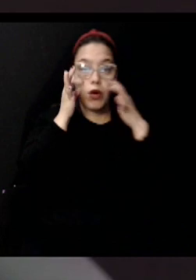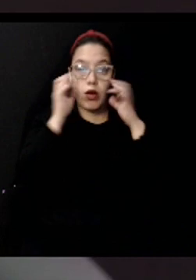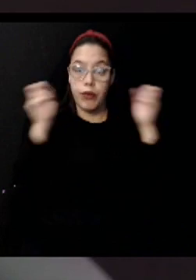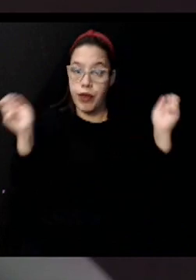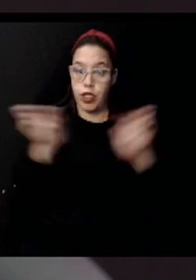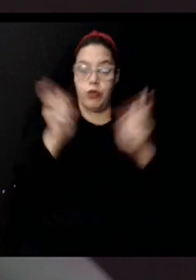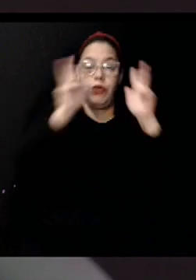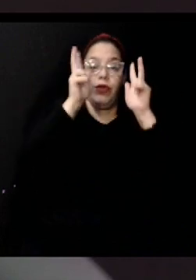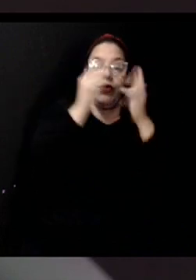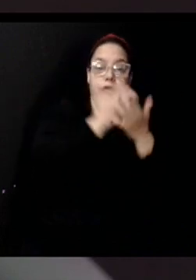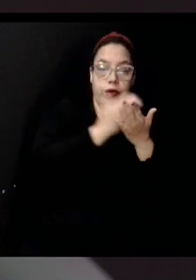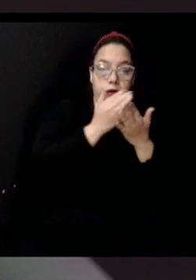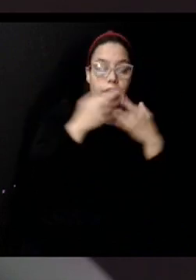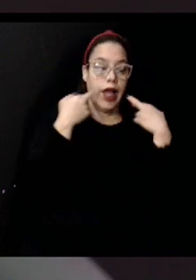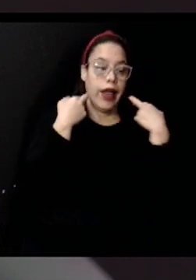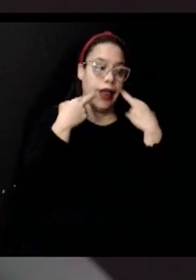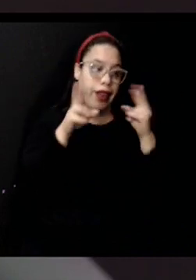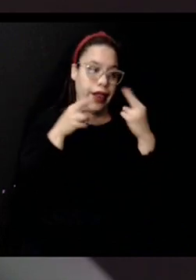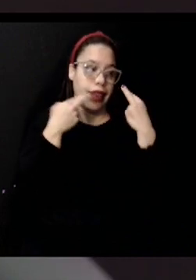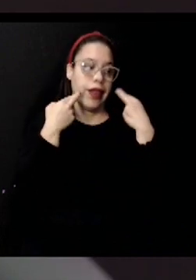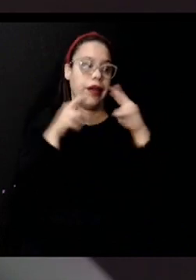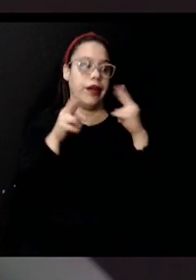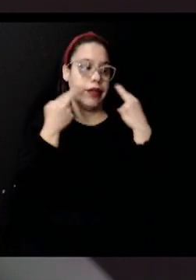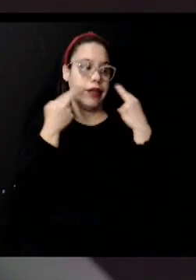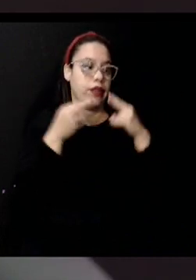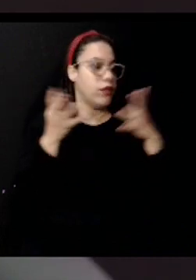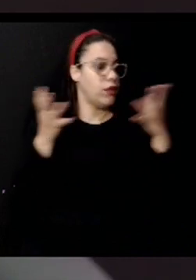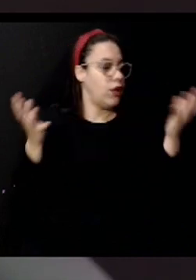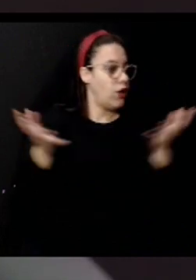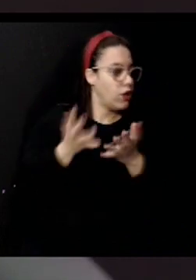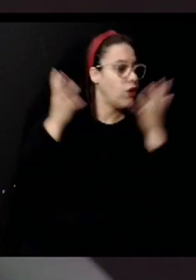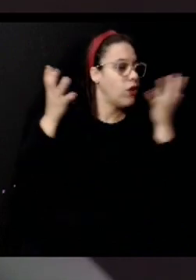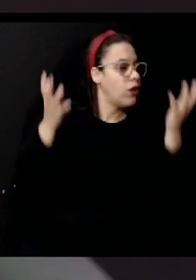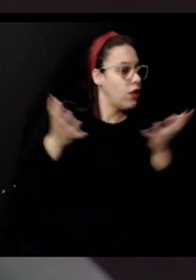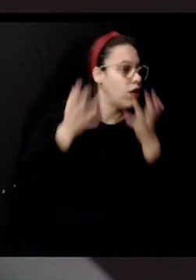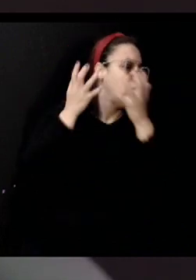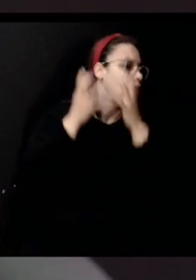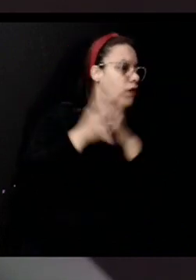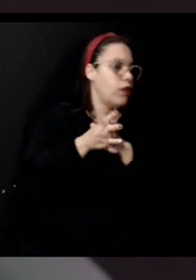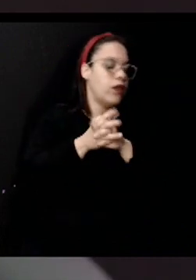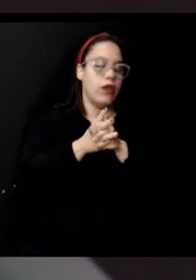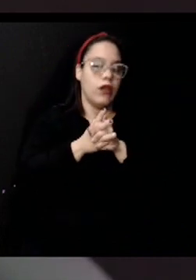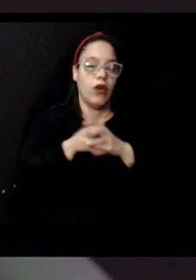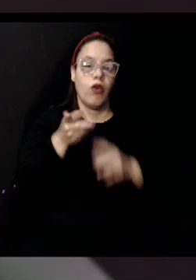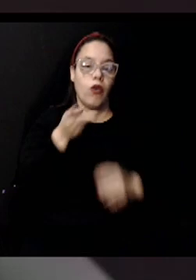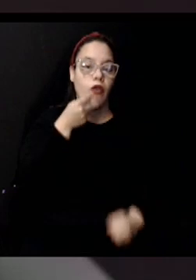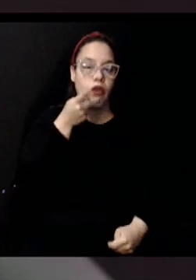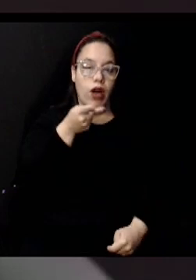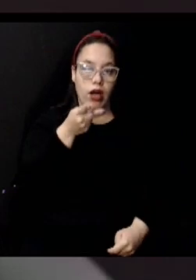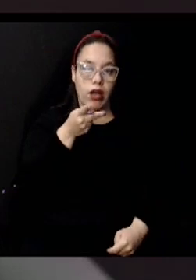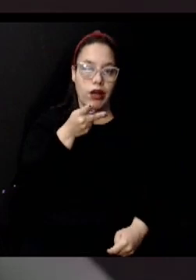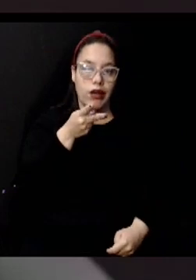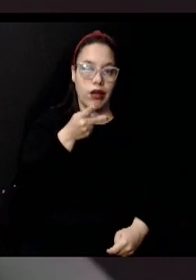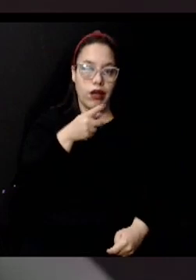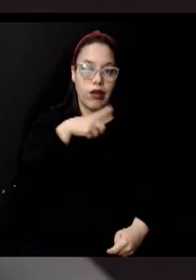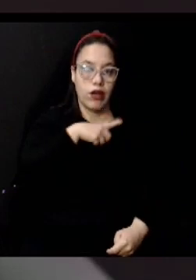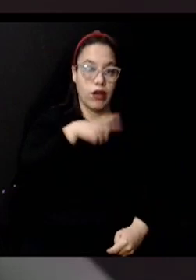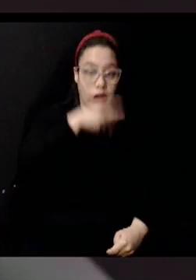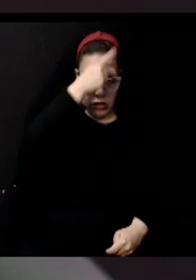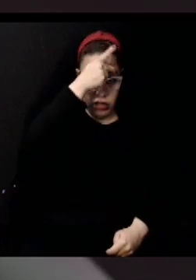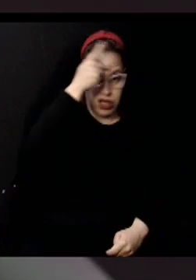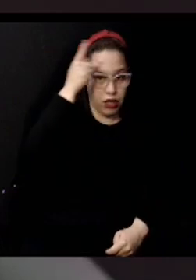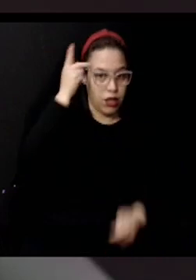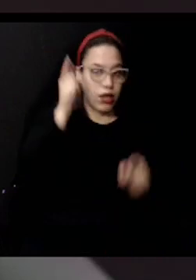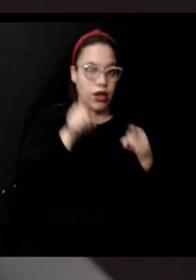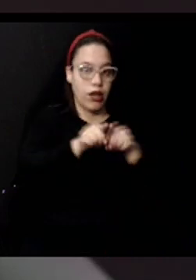começam a reclamar, porque dá o tal do engajamento. Uhum. Às vezes ela fala de uma coisa que tem mais pessoas que também naquele momento